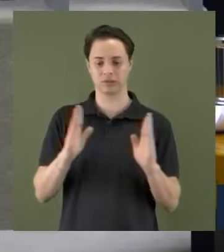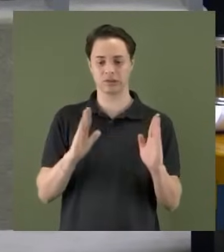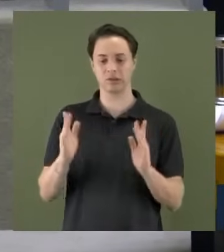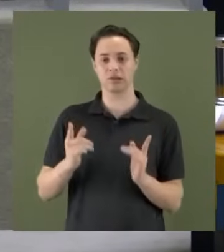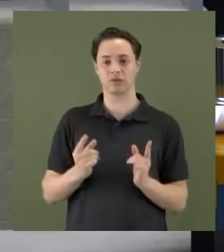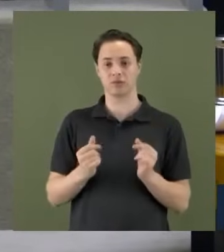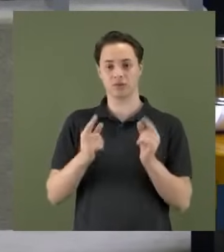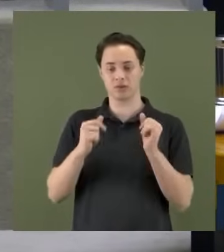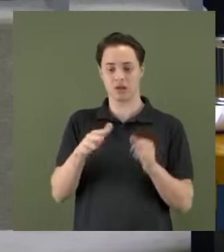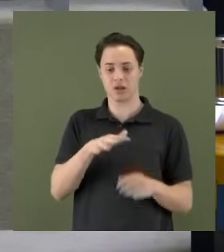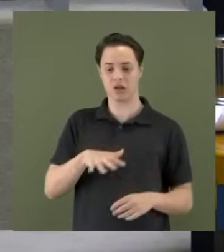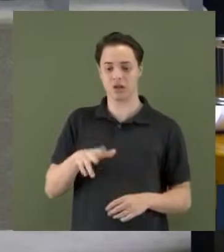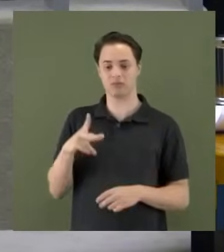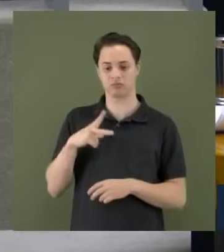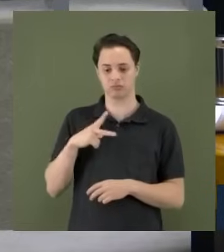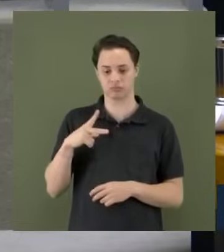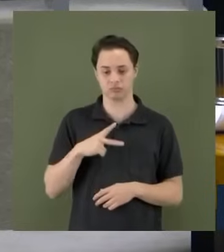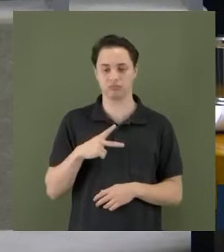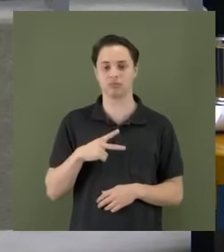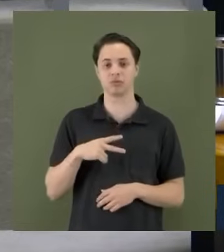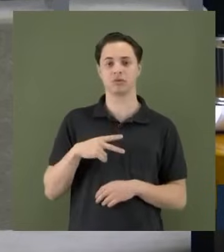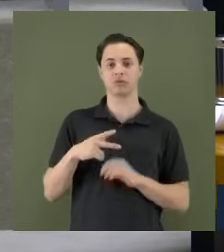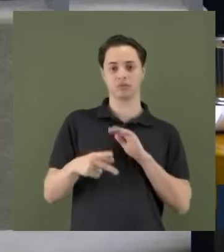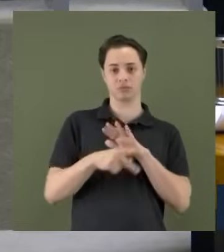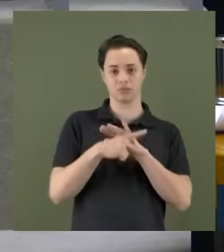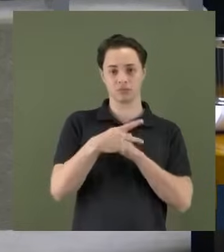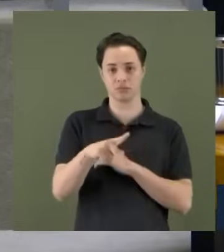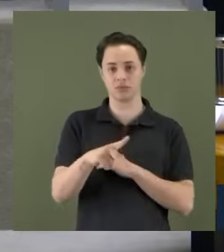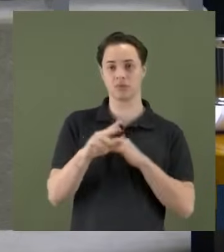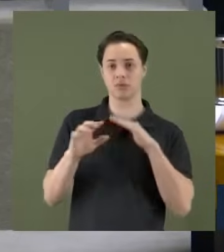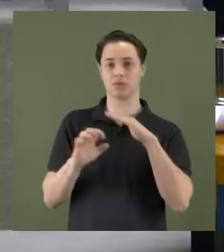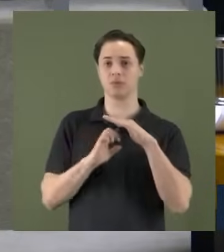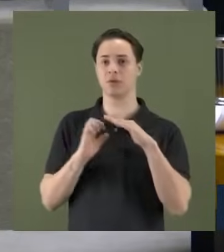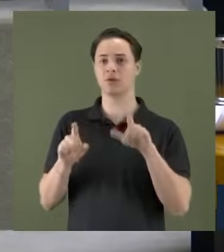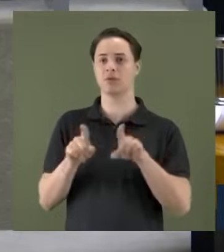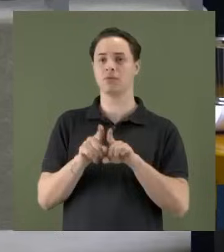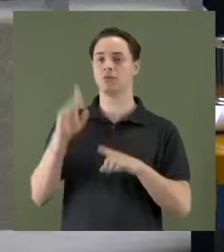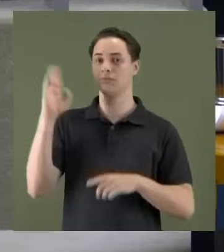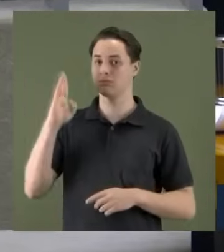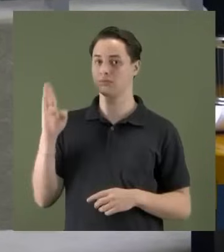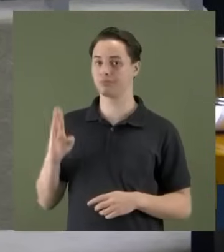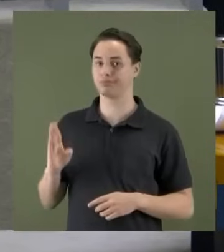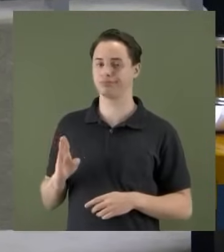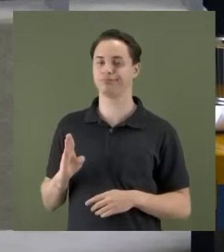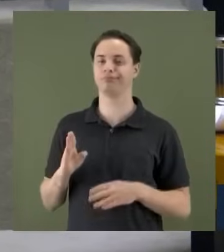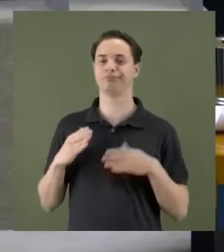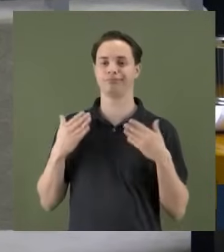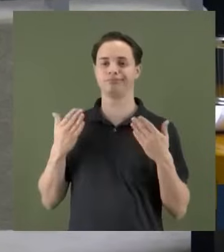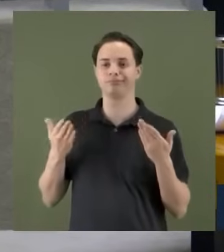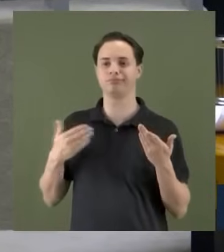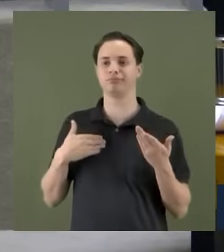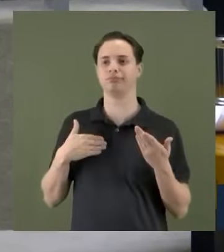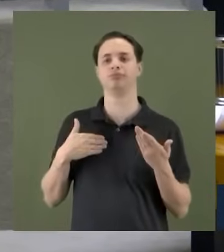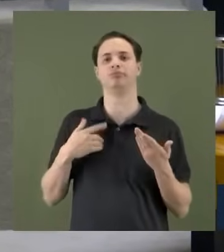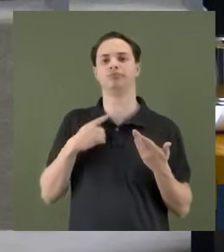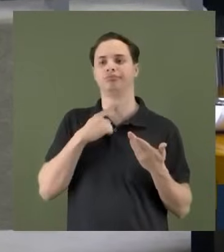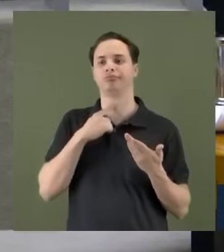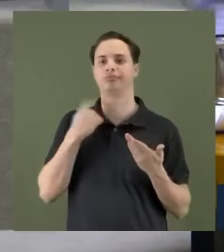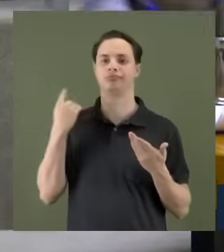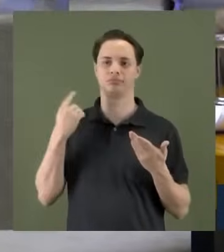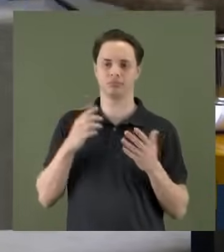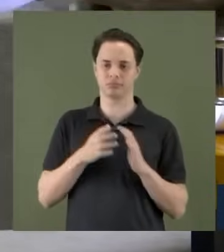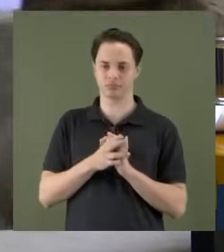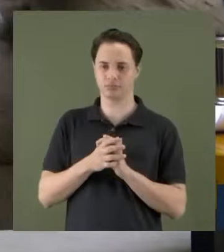finanças privadas, as finanças da sua empresa e as finanças do Brasil terminam por colapsar.